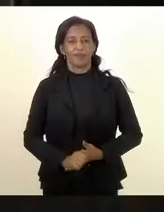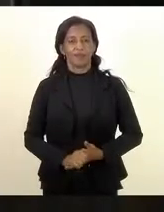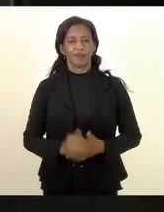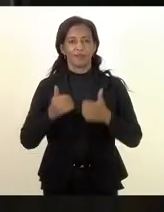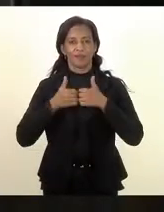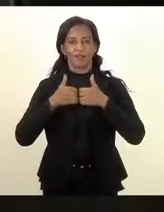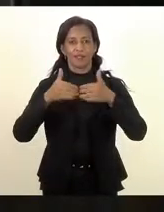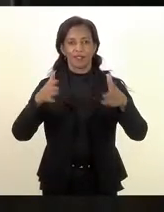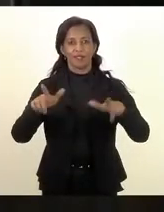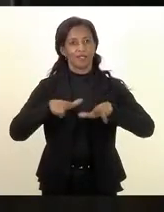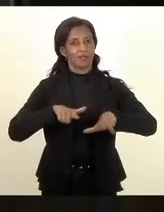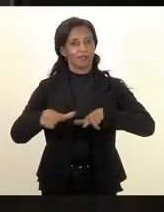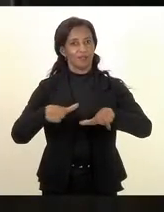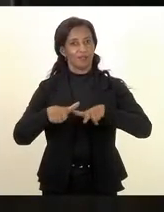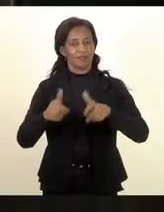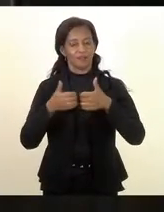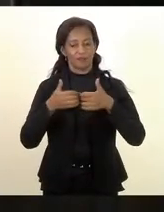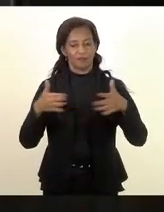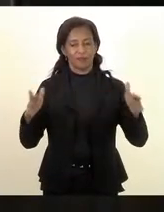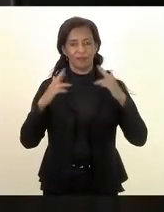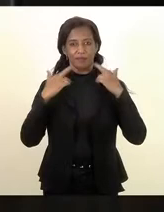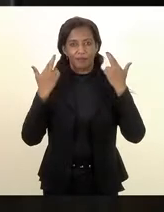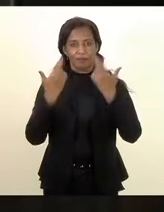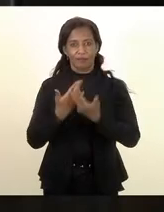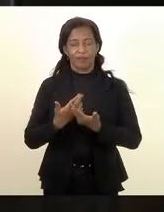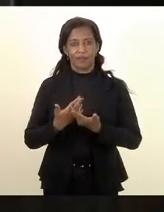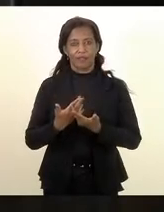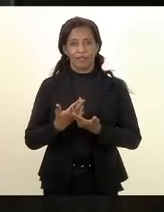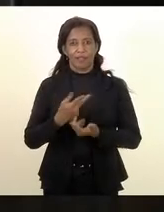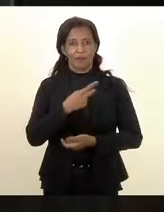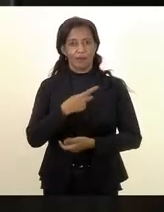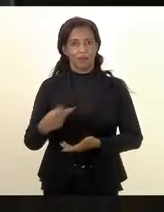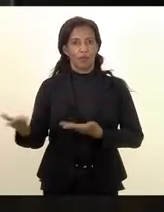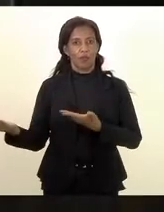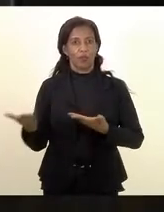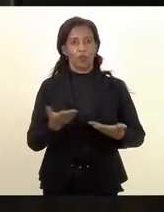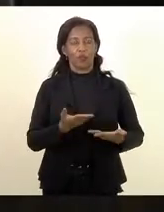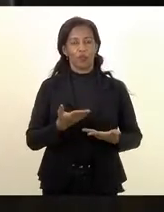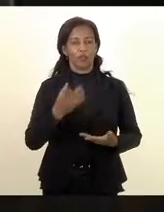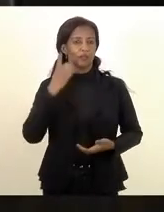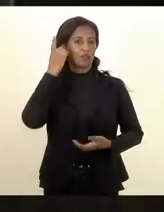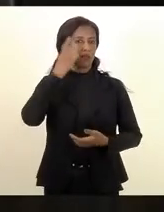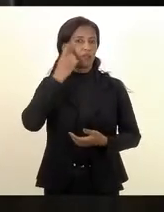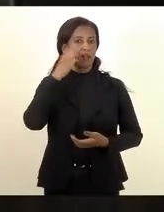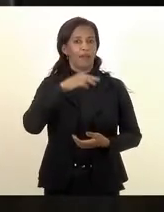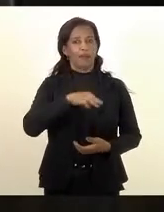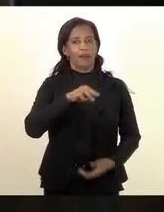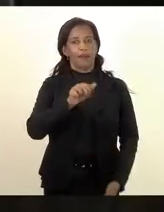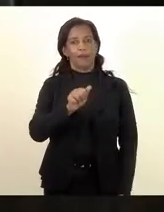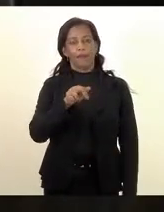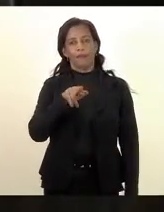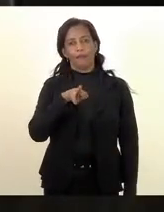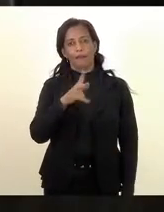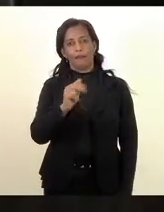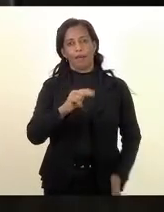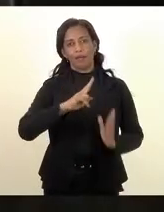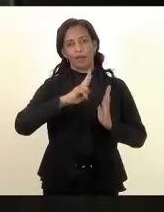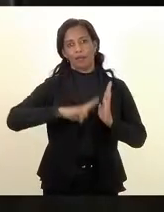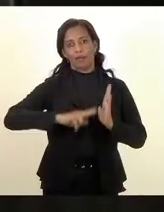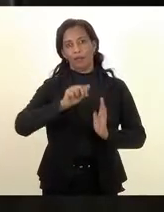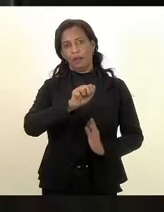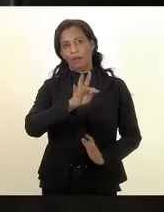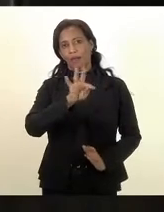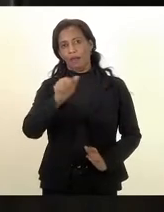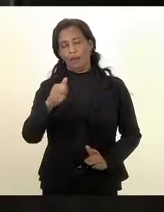iniciamos os nossos trabalhos está aberta a sessão a presidência convida a nova deputada Marta Rocha para fazer a leitura da